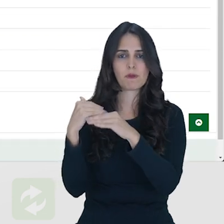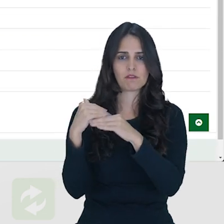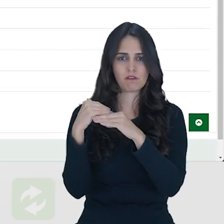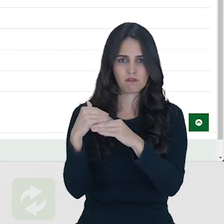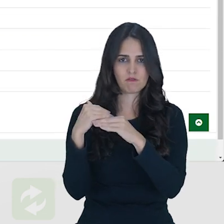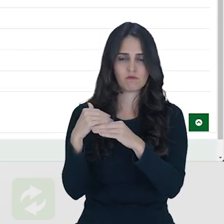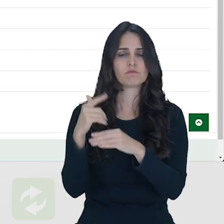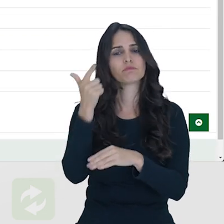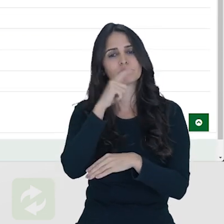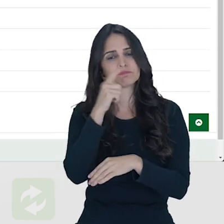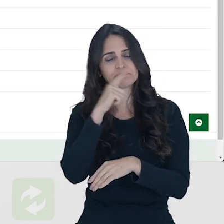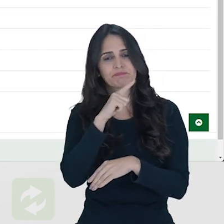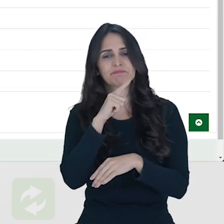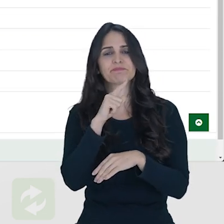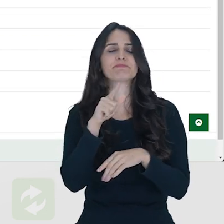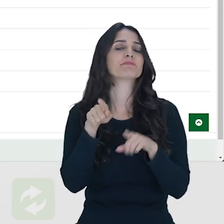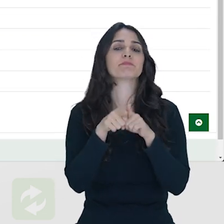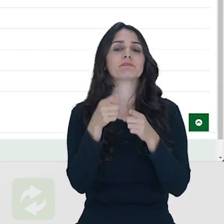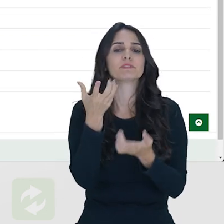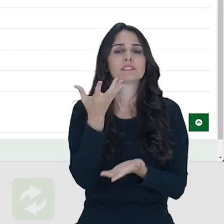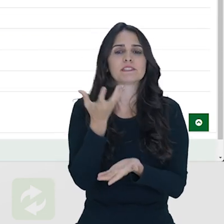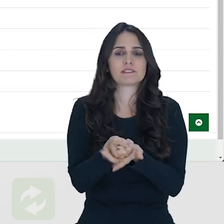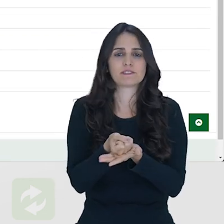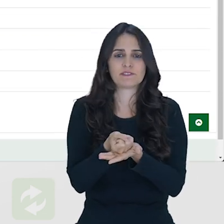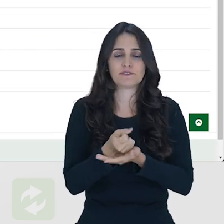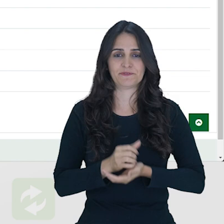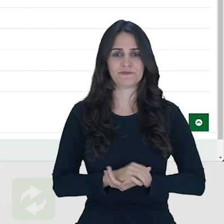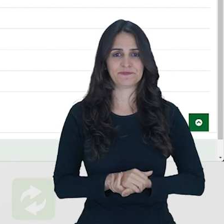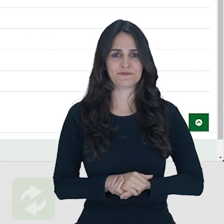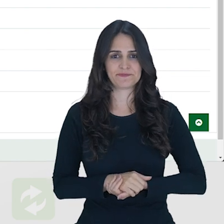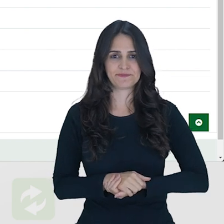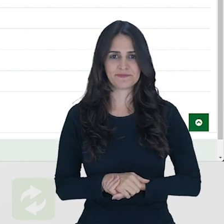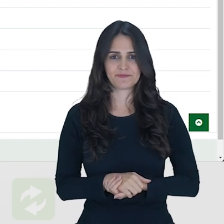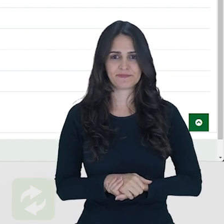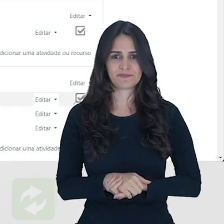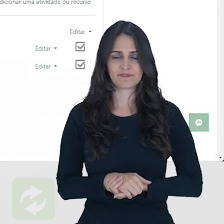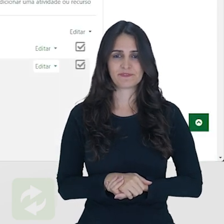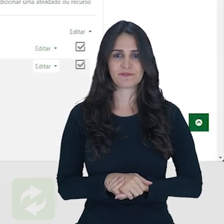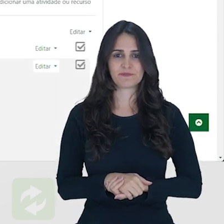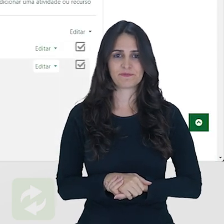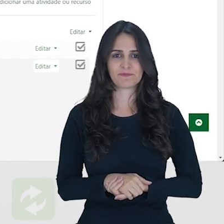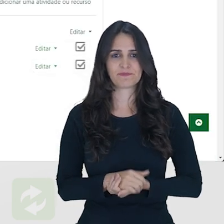padrão de rescisão de acesso de conclusão e vou salvar